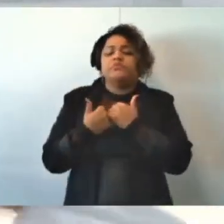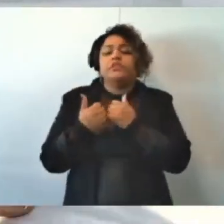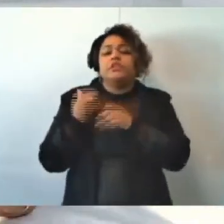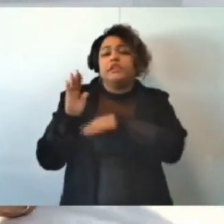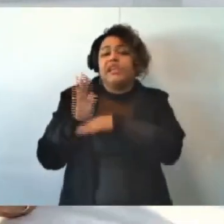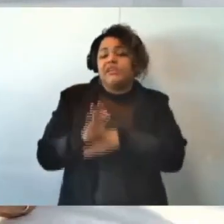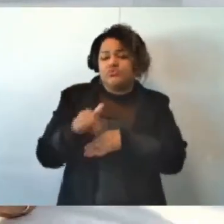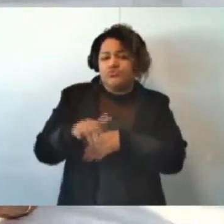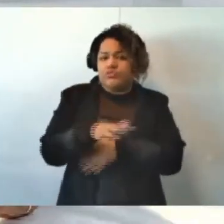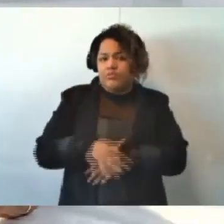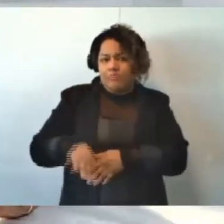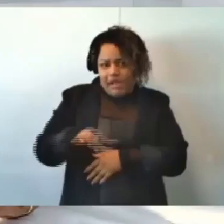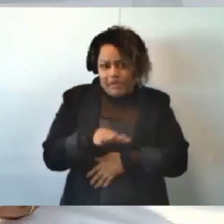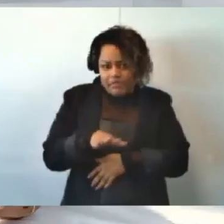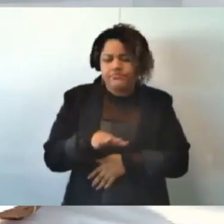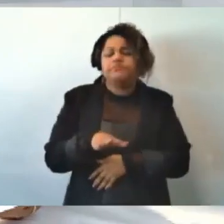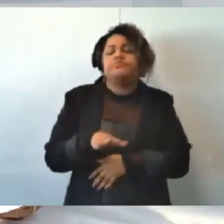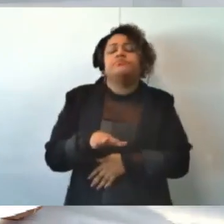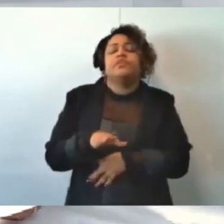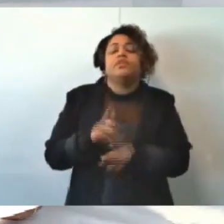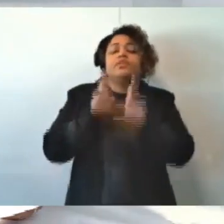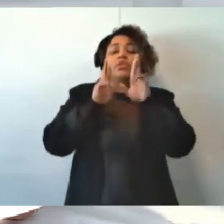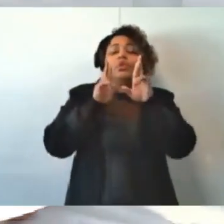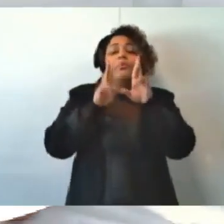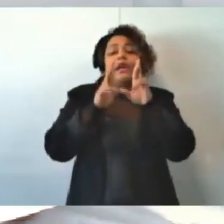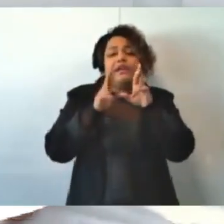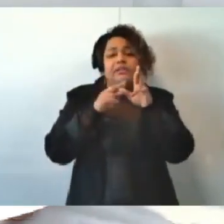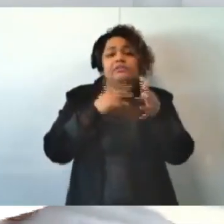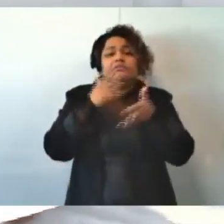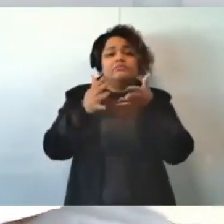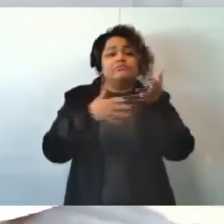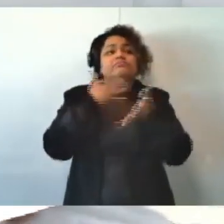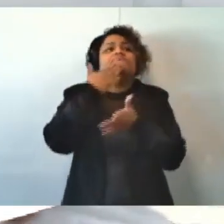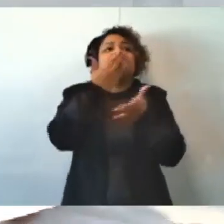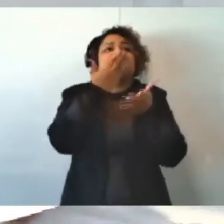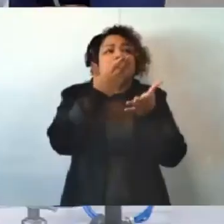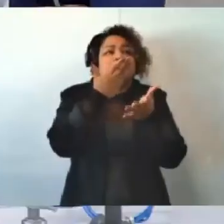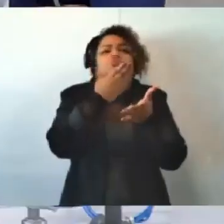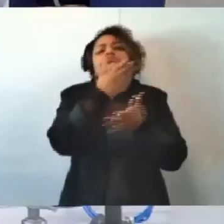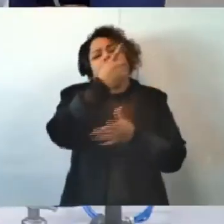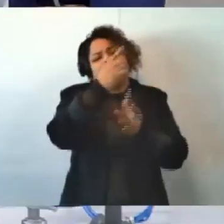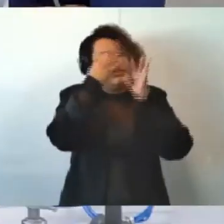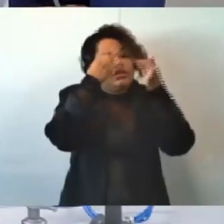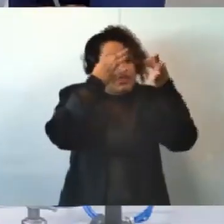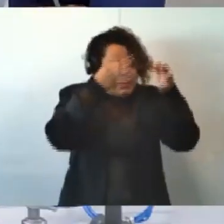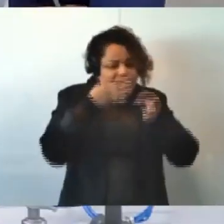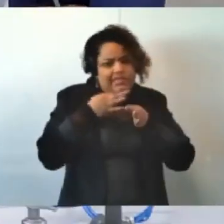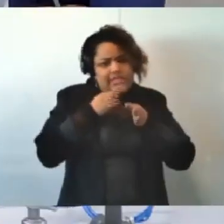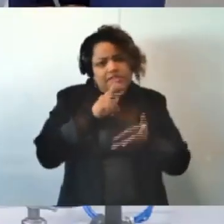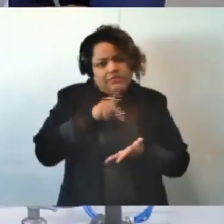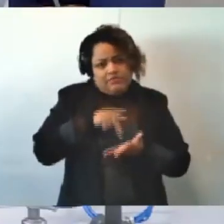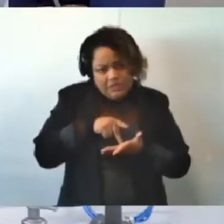que nossos apelos sejam realmente ouvidos. Obrigado.